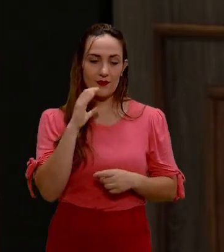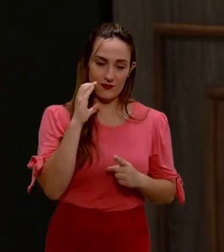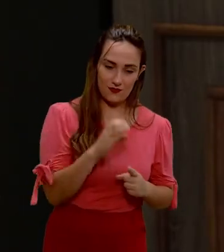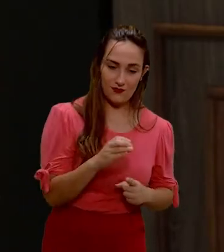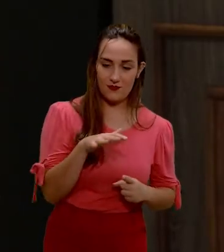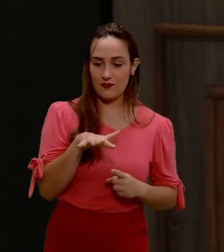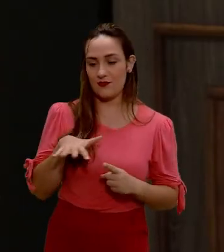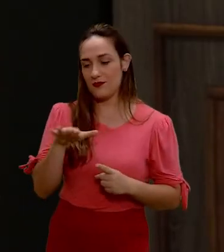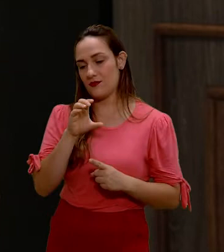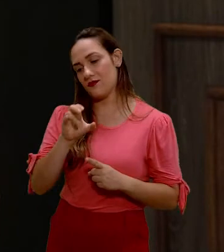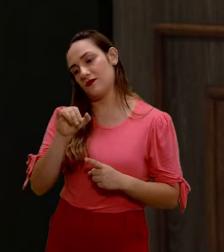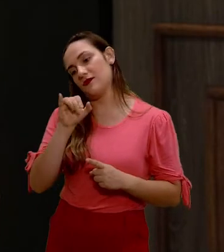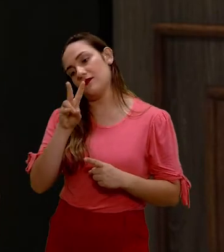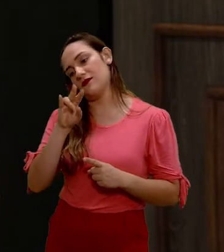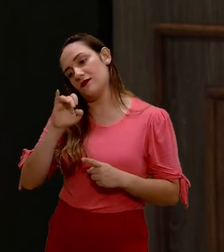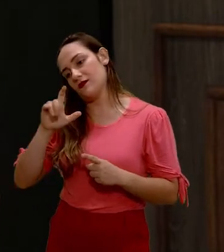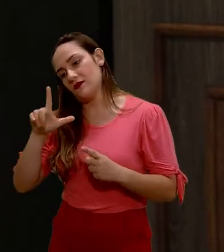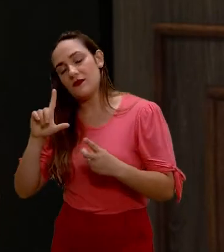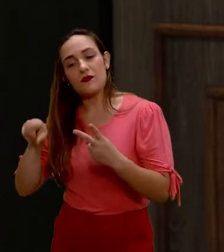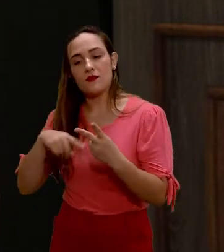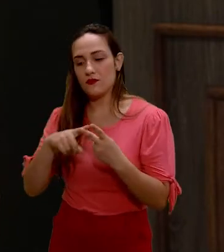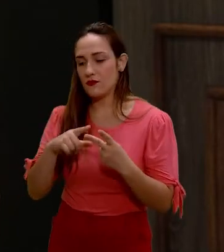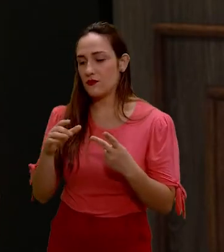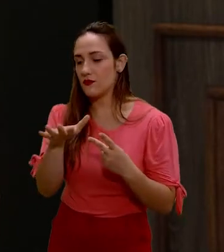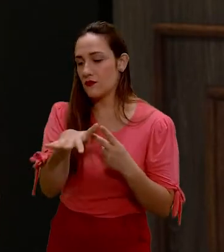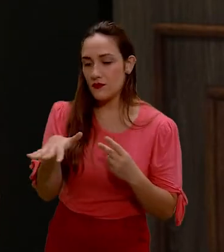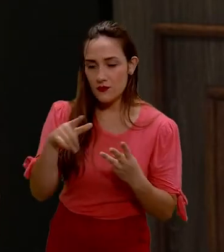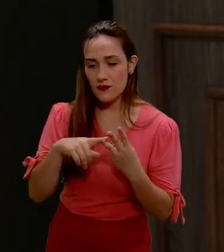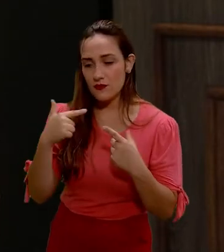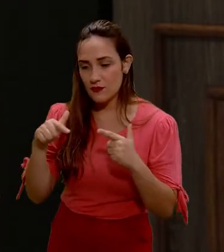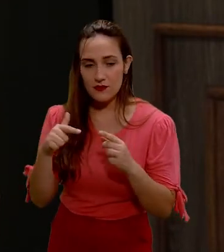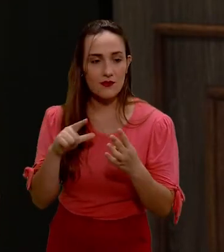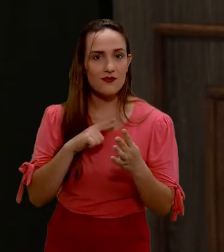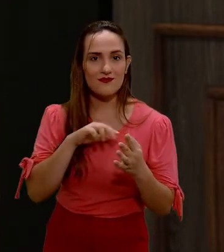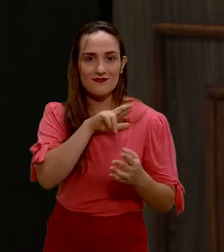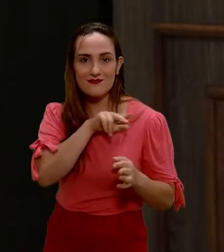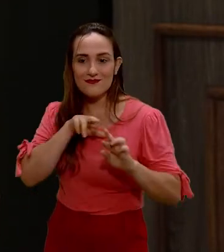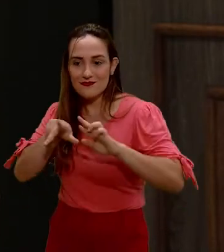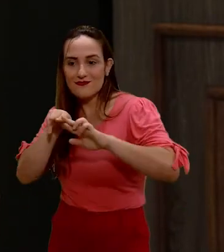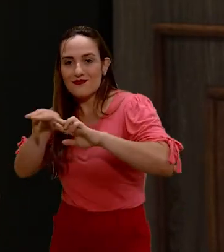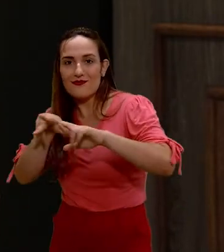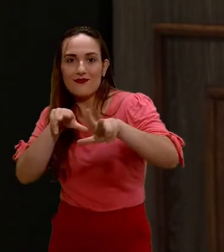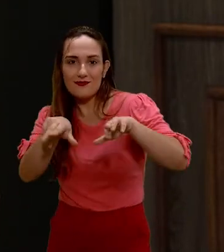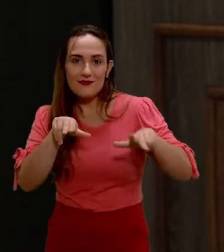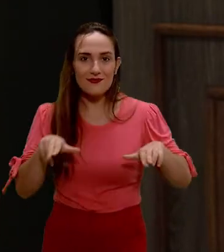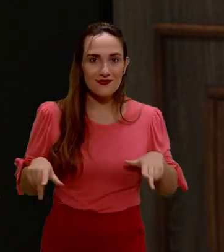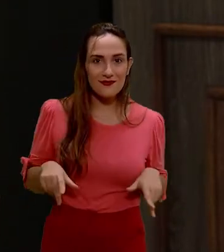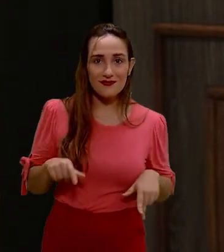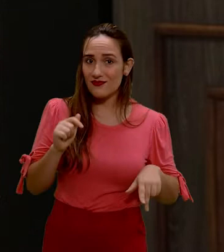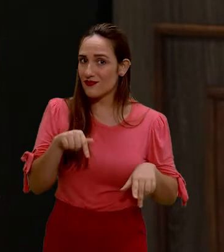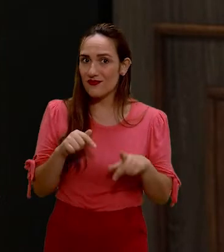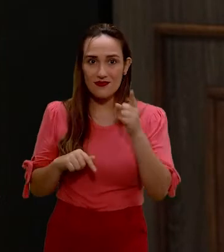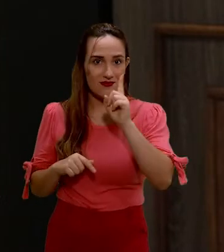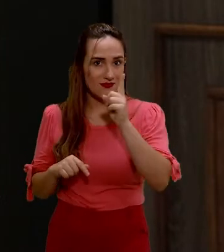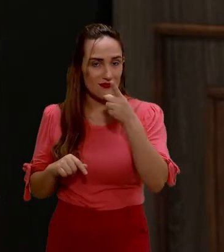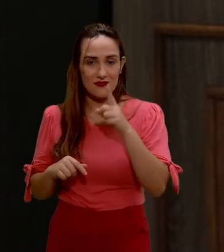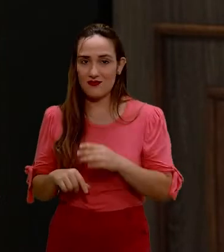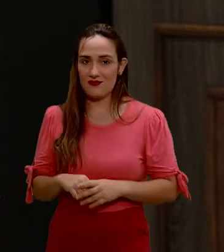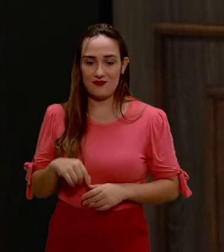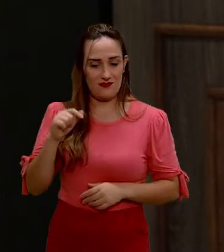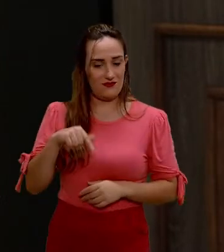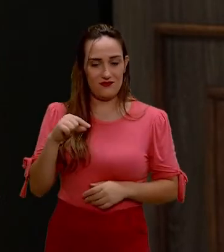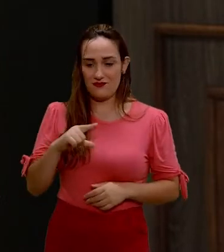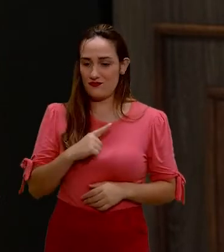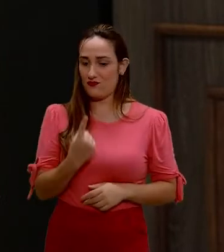aquilo. Mas no interior, por exemplo, uma comarca de primeira entrância, o que você tem? Você tem um